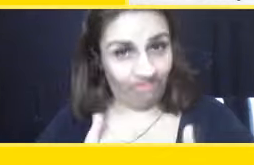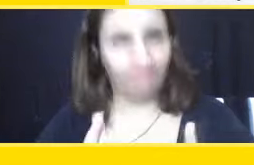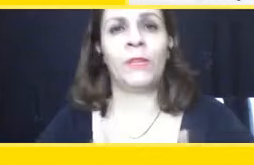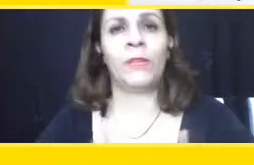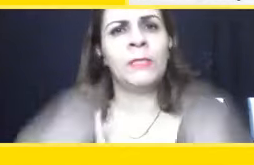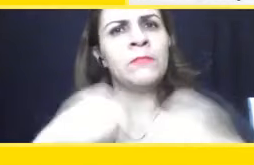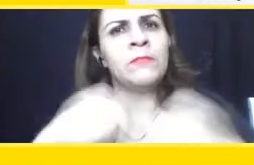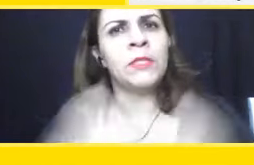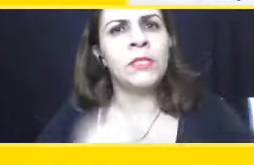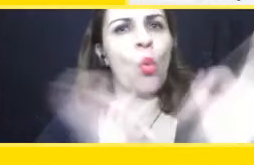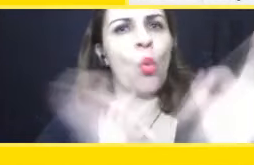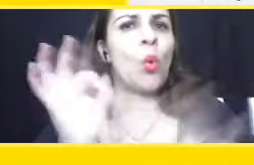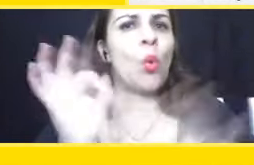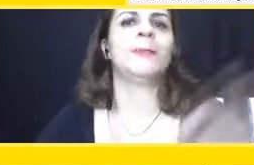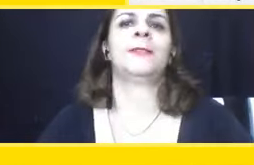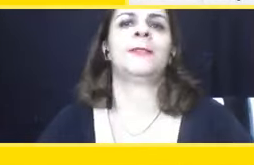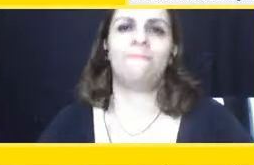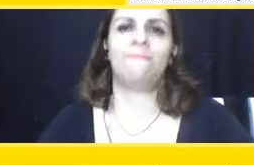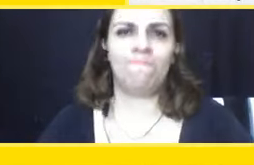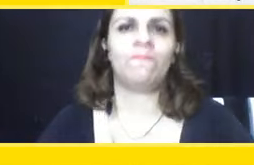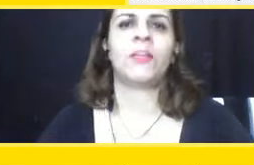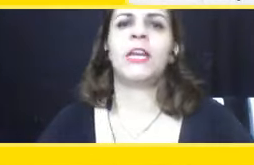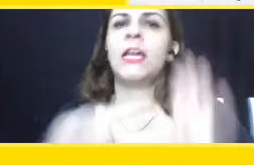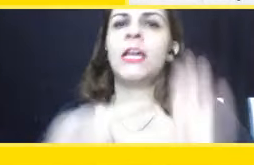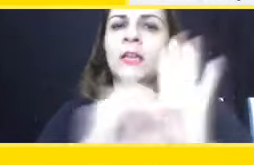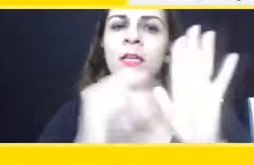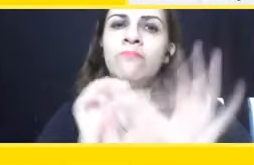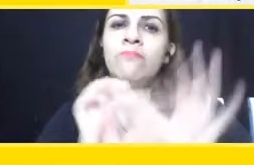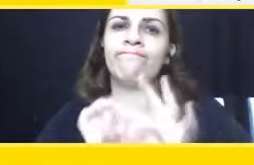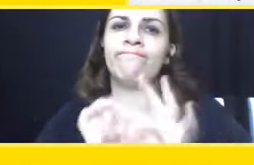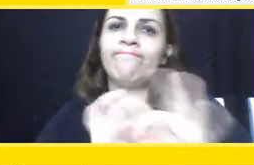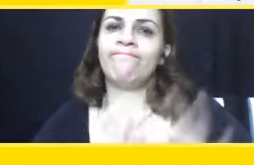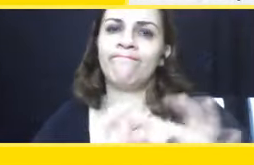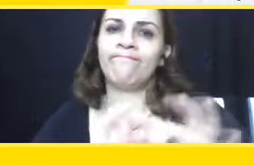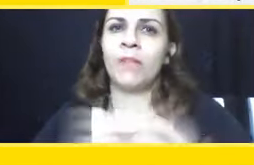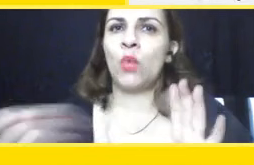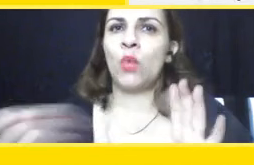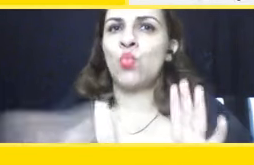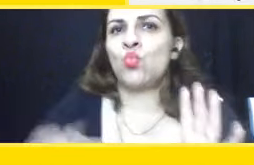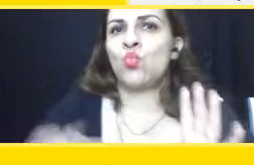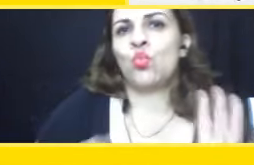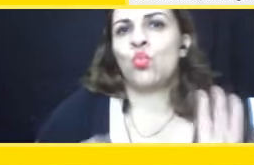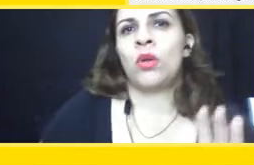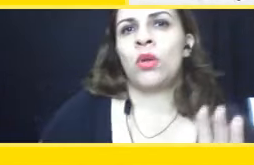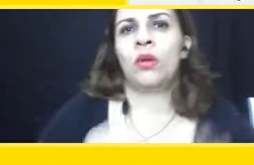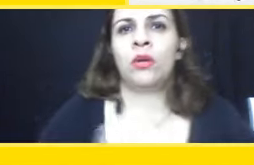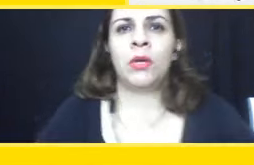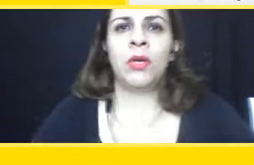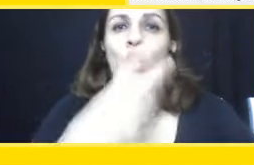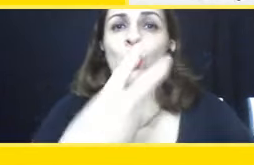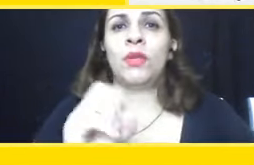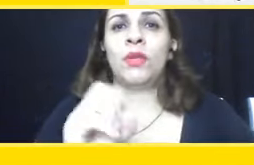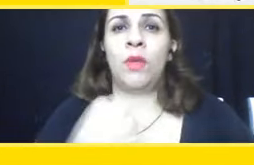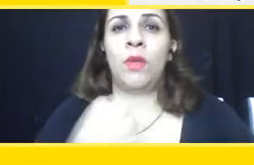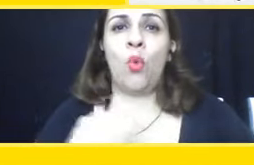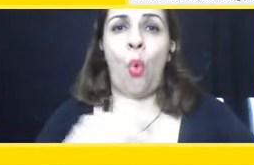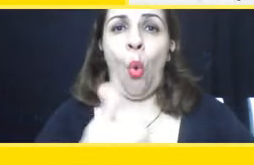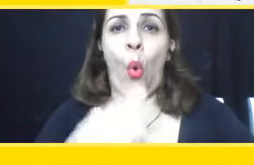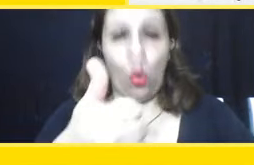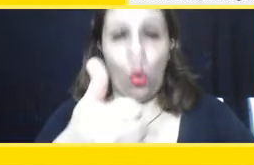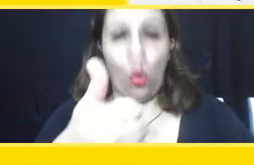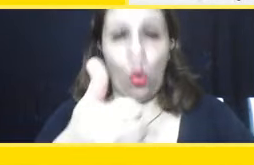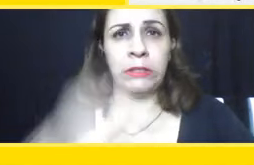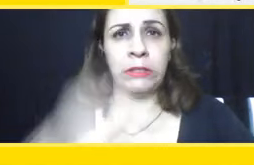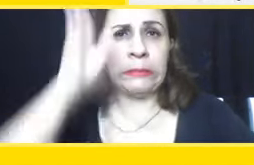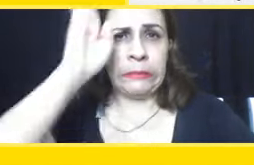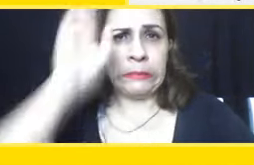precisa ser reformada, viu, deputado? Então tem várias emendas a fazer, atualizar. É uma lei de 2011. Essa lei que foi